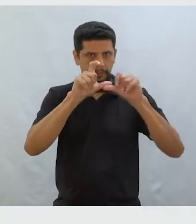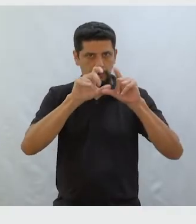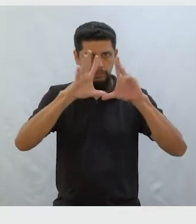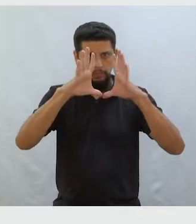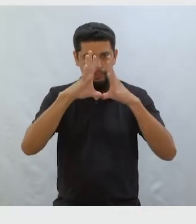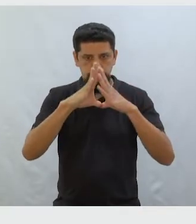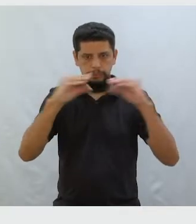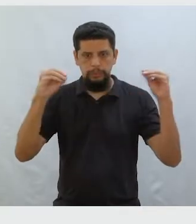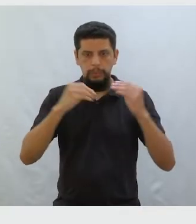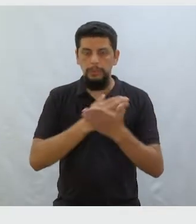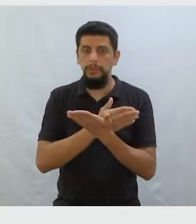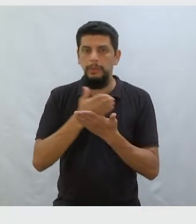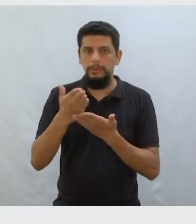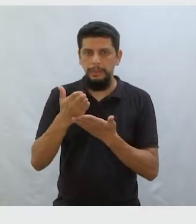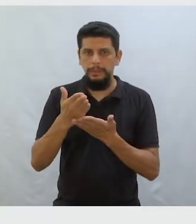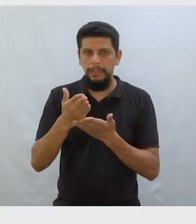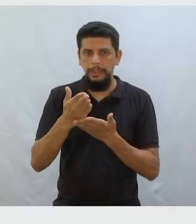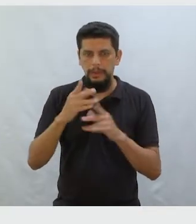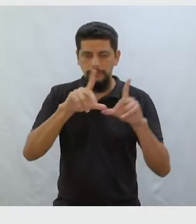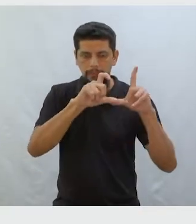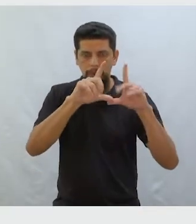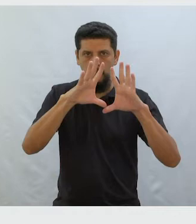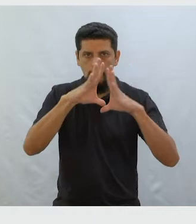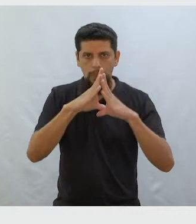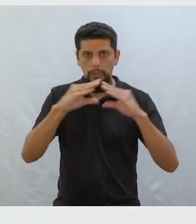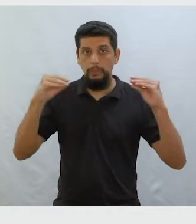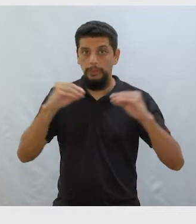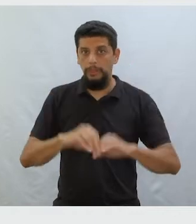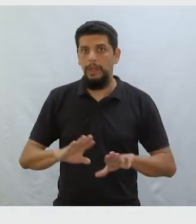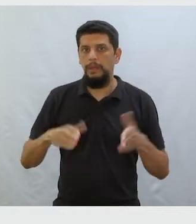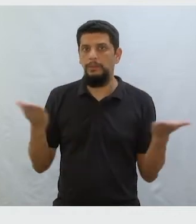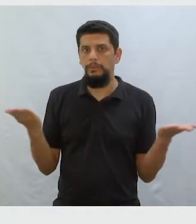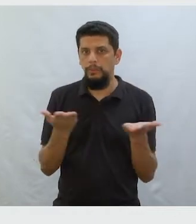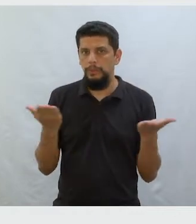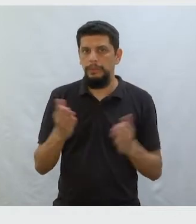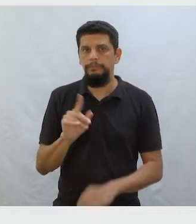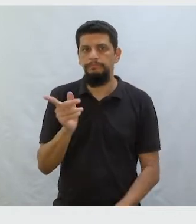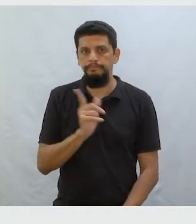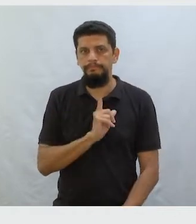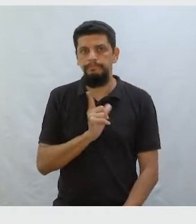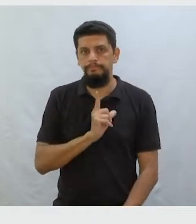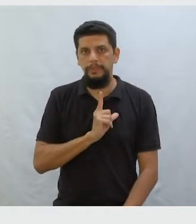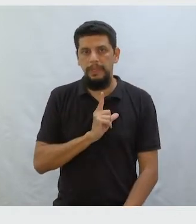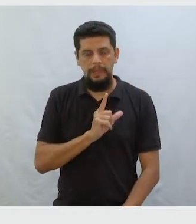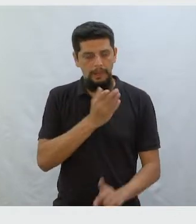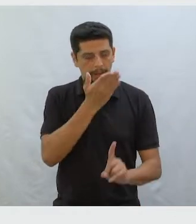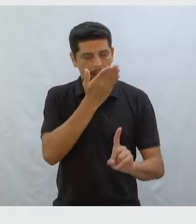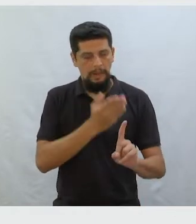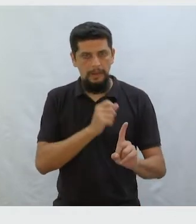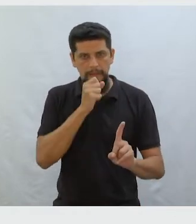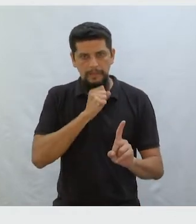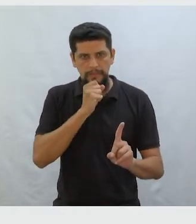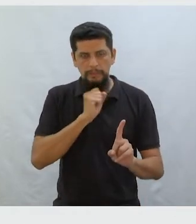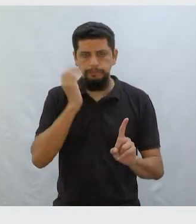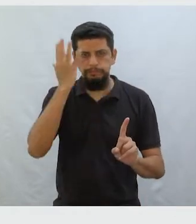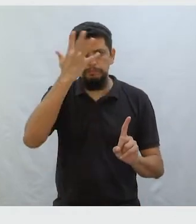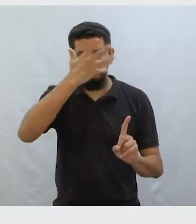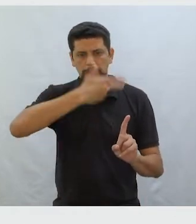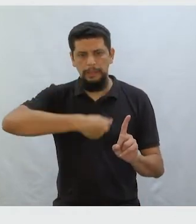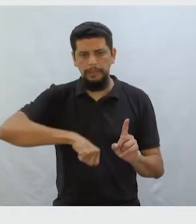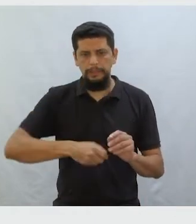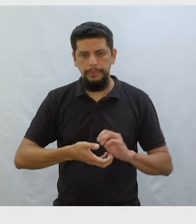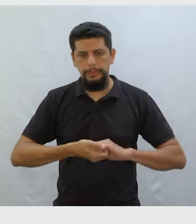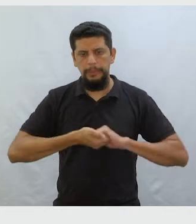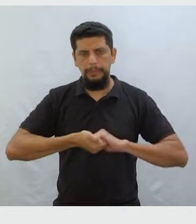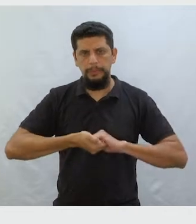sumido lá no início tinha sumido a foto da avó agora a gente tem essa avó bem bonita